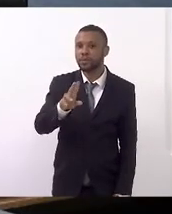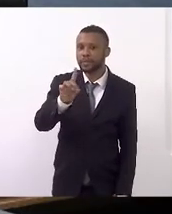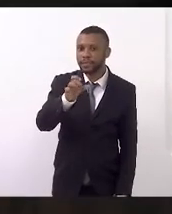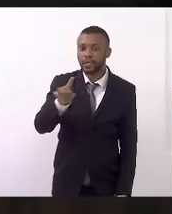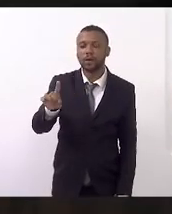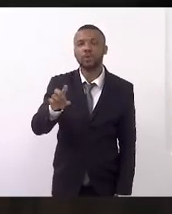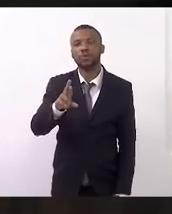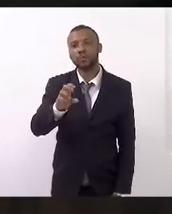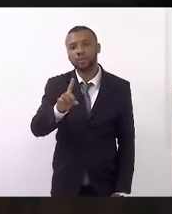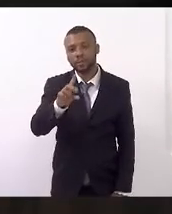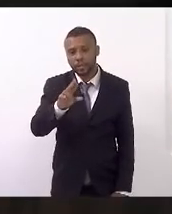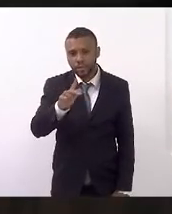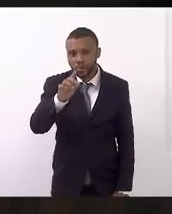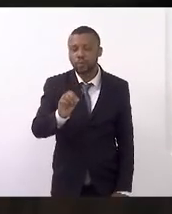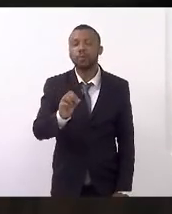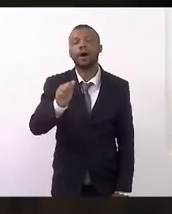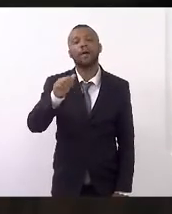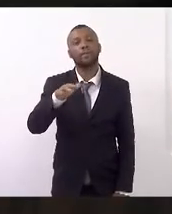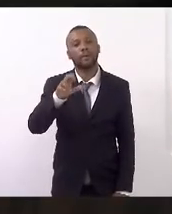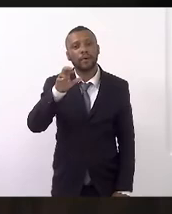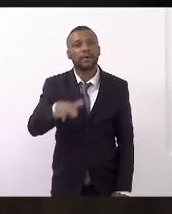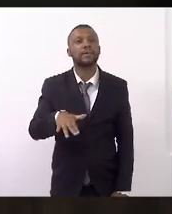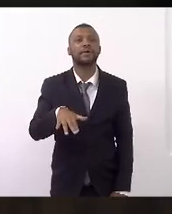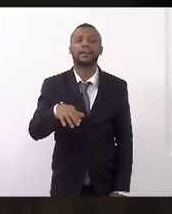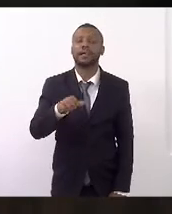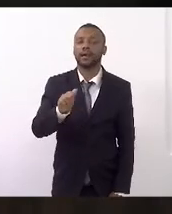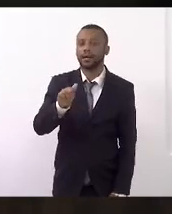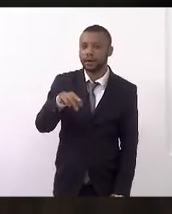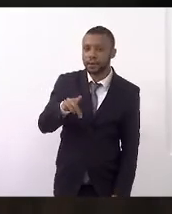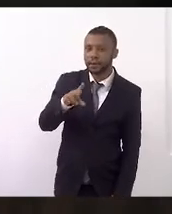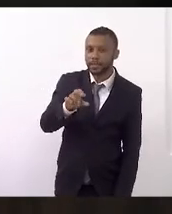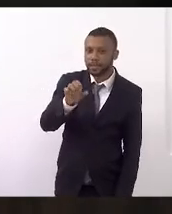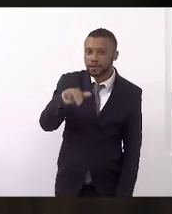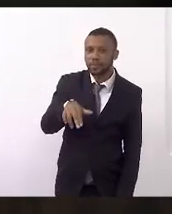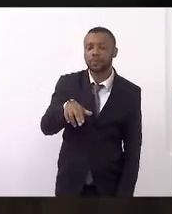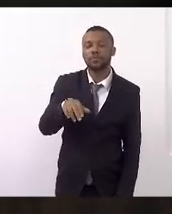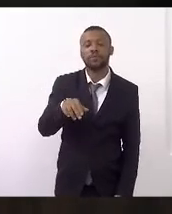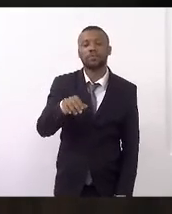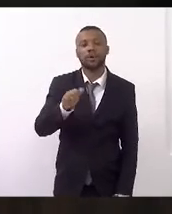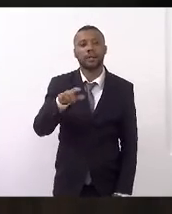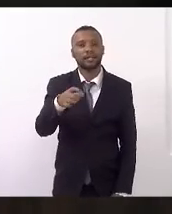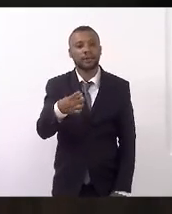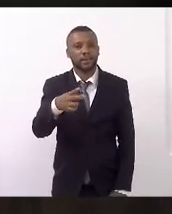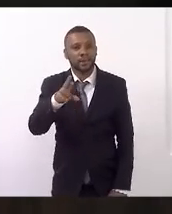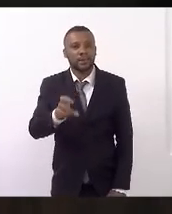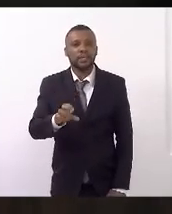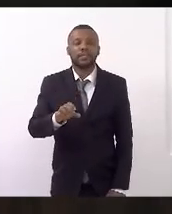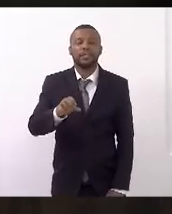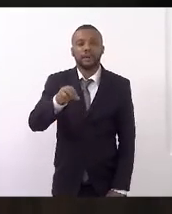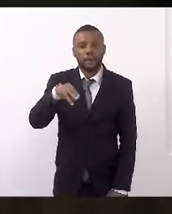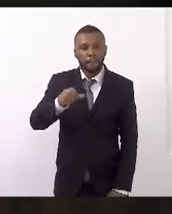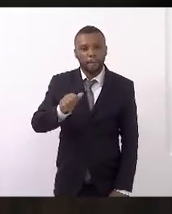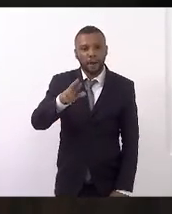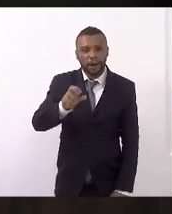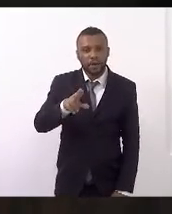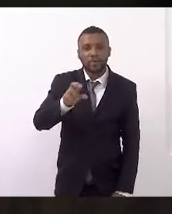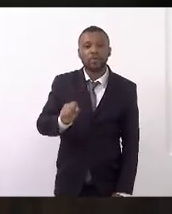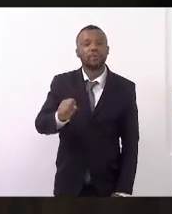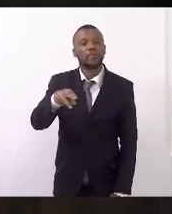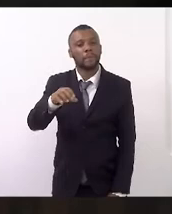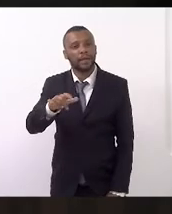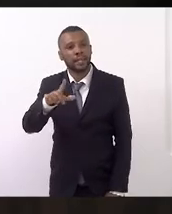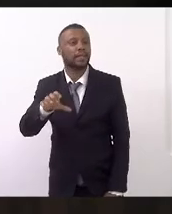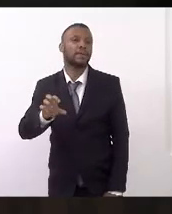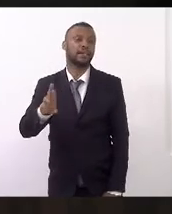Rodrigo Amorim, Mônica Francisco, Tia Ju, Anderson Alexandre, Valdecida Saúde, Vandro Família, Jair Bittencourt, Marcos Miller, Jorge